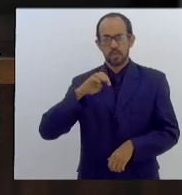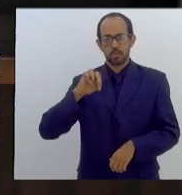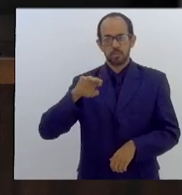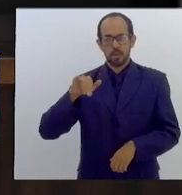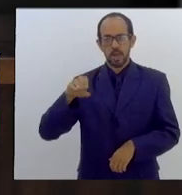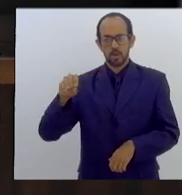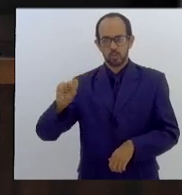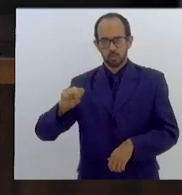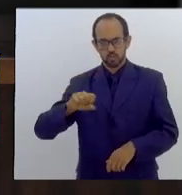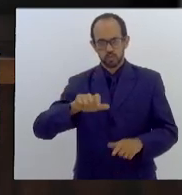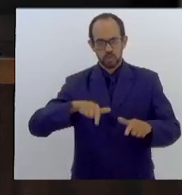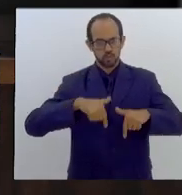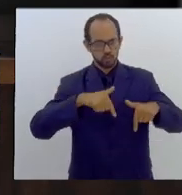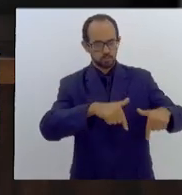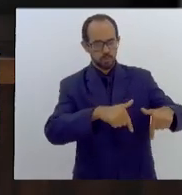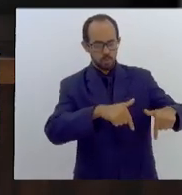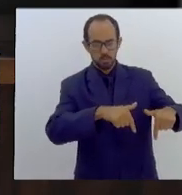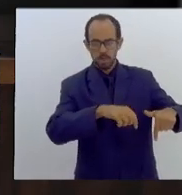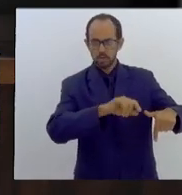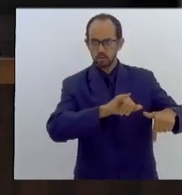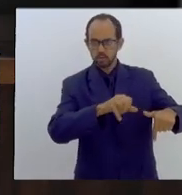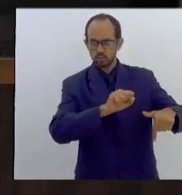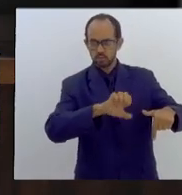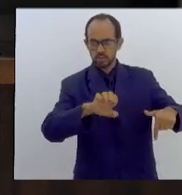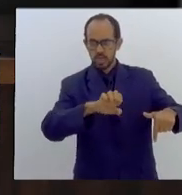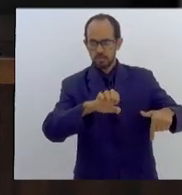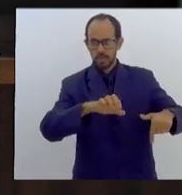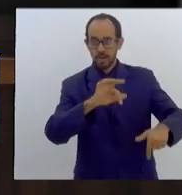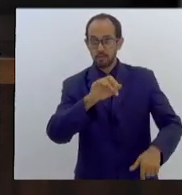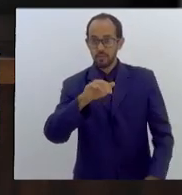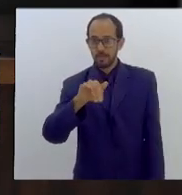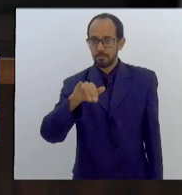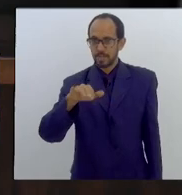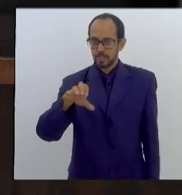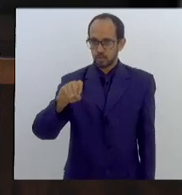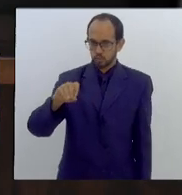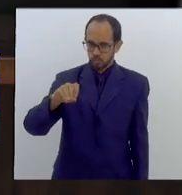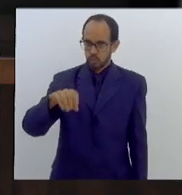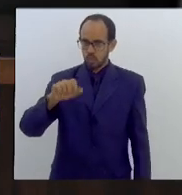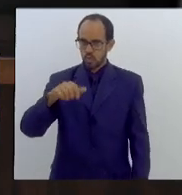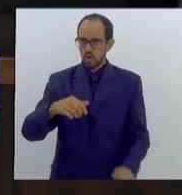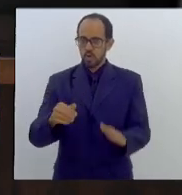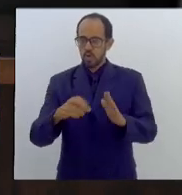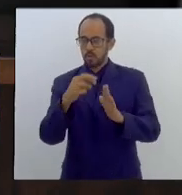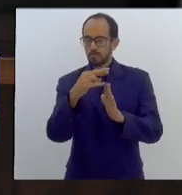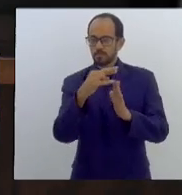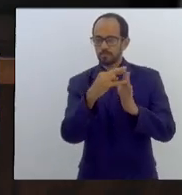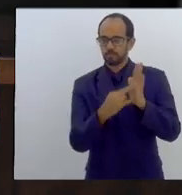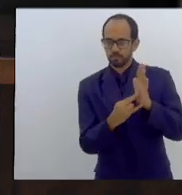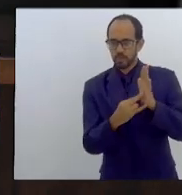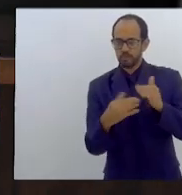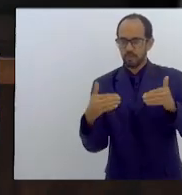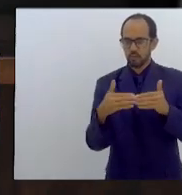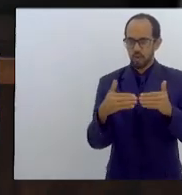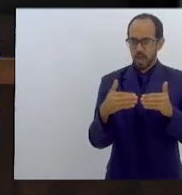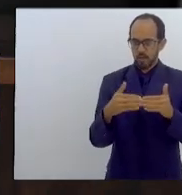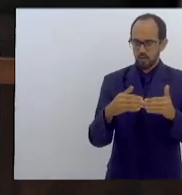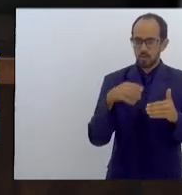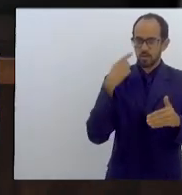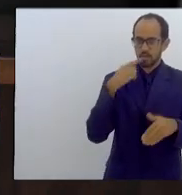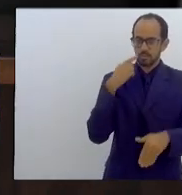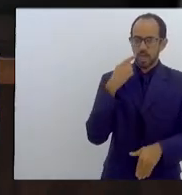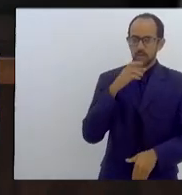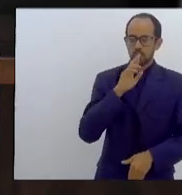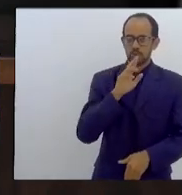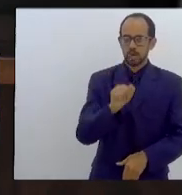diploma José de Alencar ao doutor Fabrício Petaglia, parecido da Comissão de Normas Internas e Proposições Externas, favorável ao relator deputado Rodrigo Amorim.